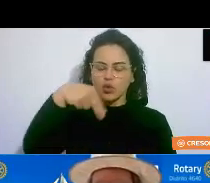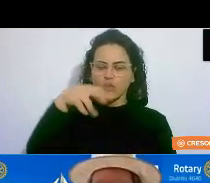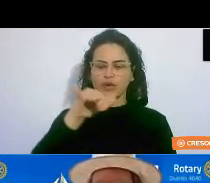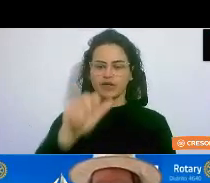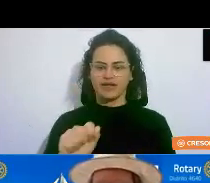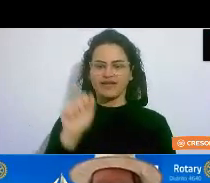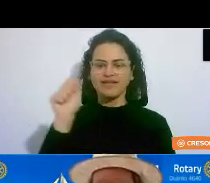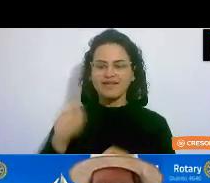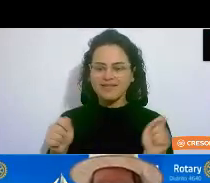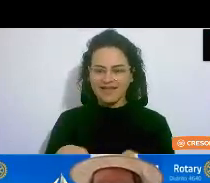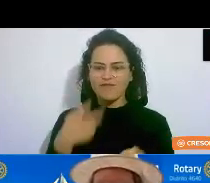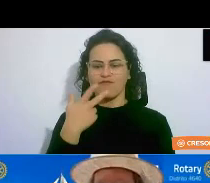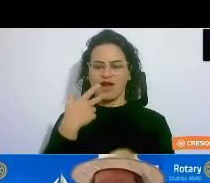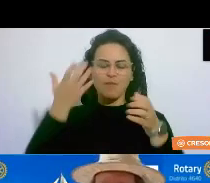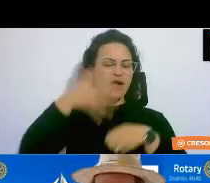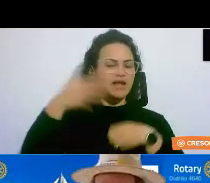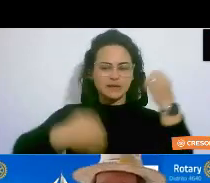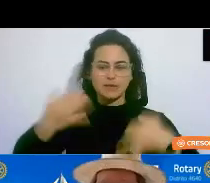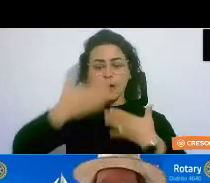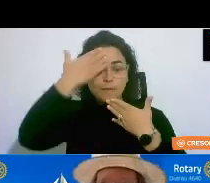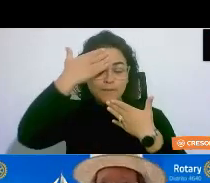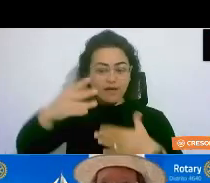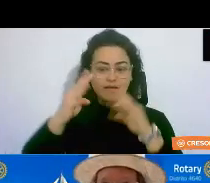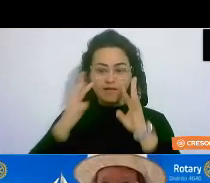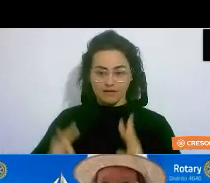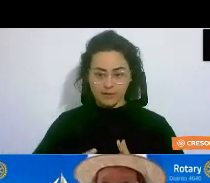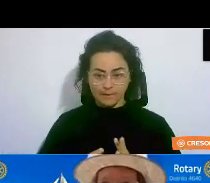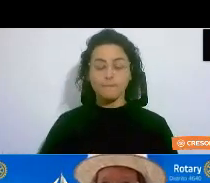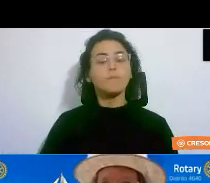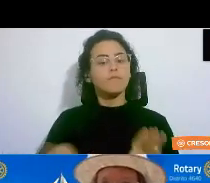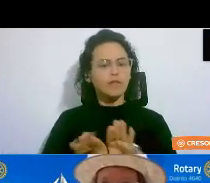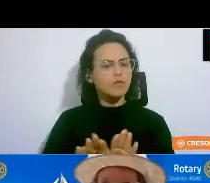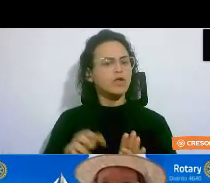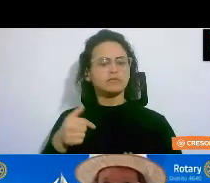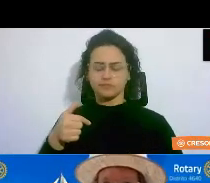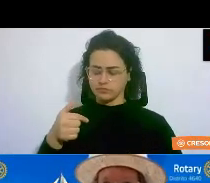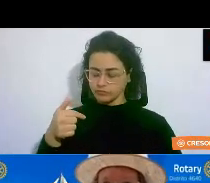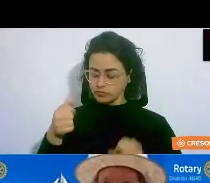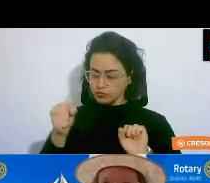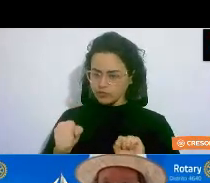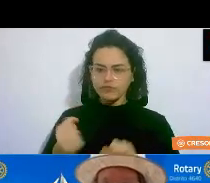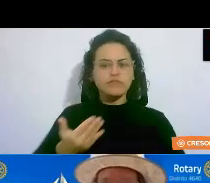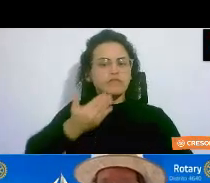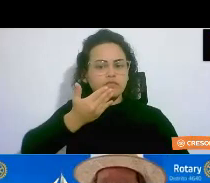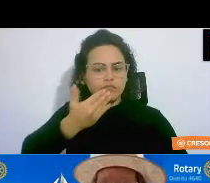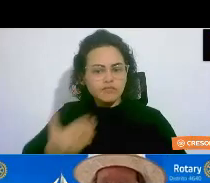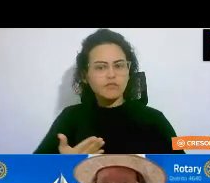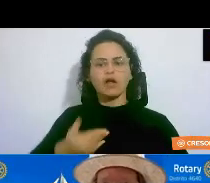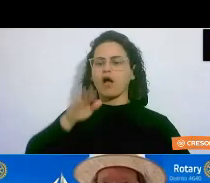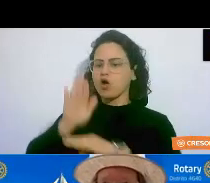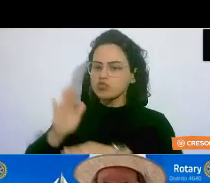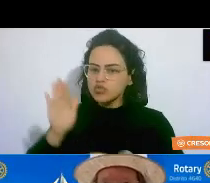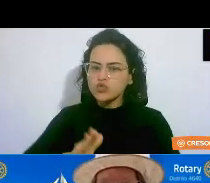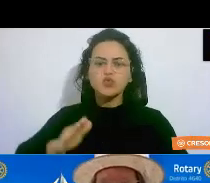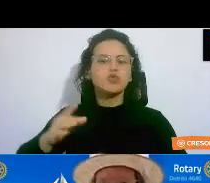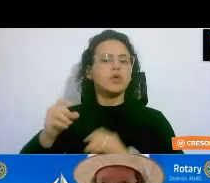confortável no tempo dela. Obrigado pela atenção. Quero me colocar à disposição de todos os clubes. Se precisarem, podem